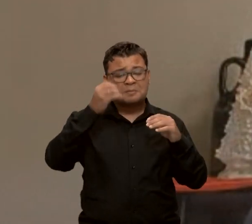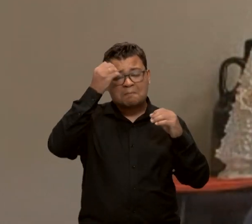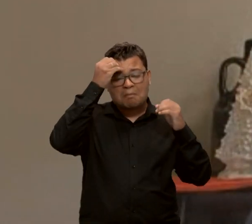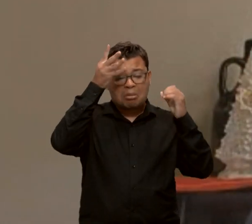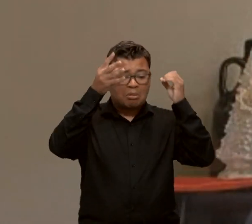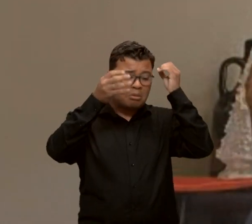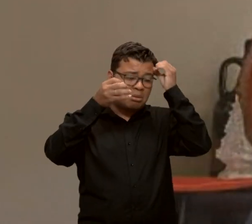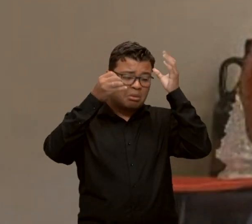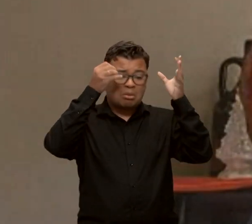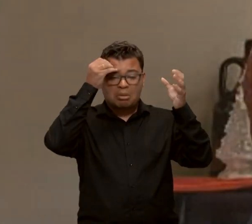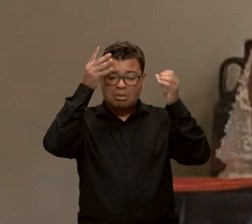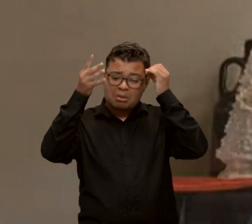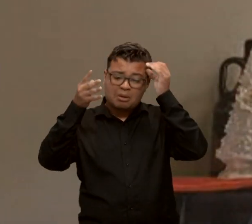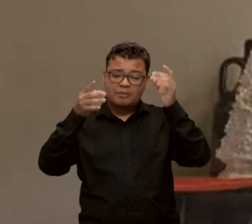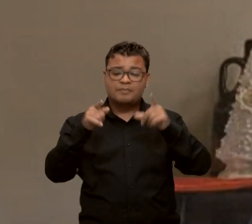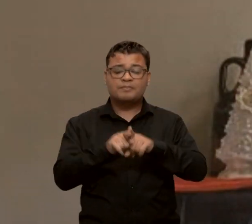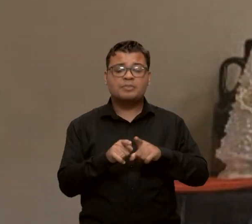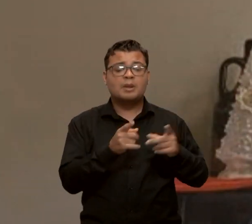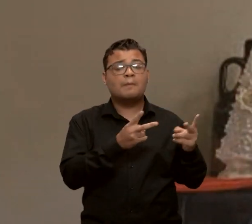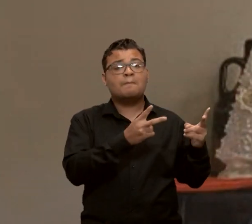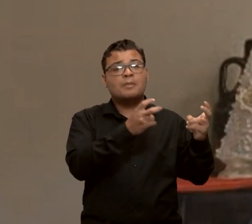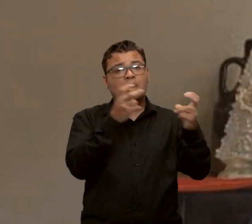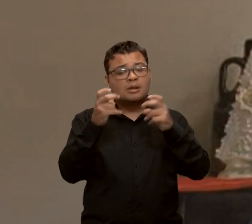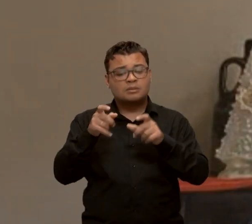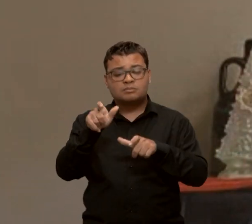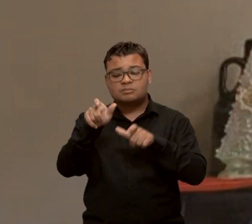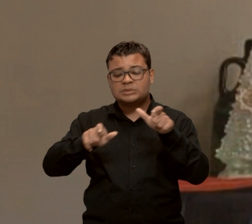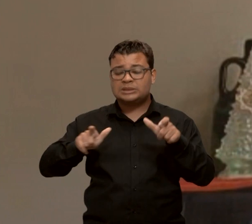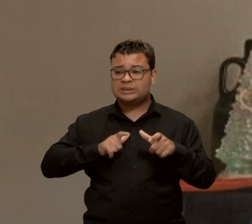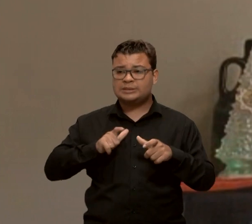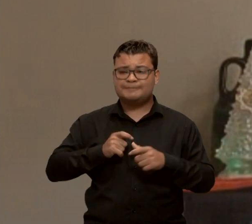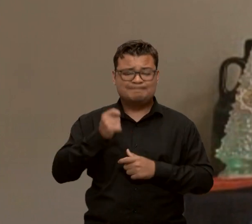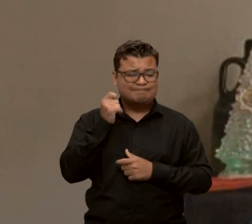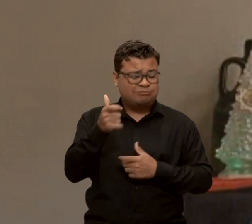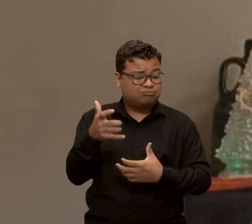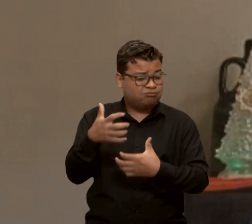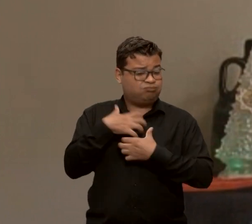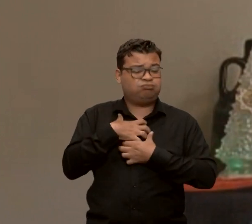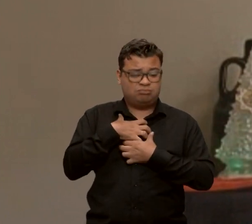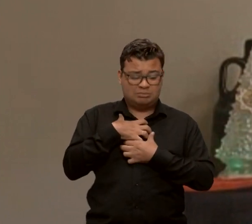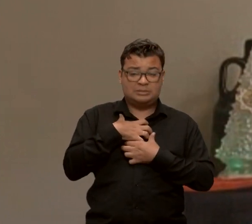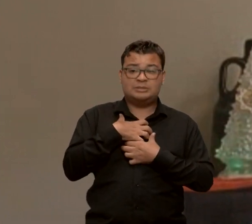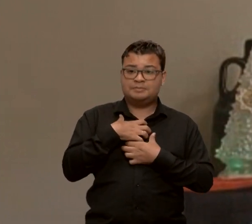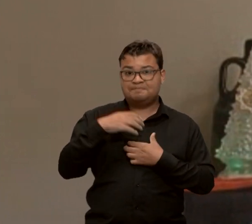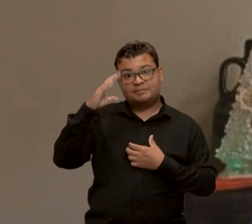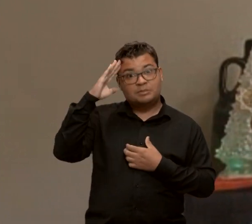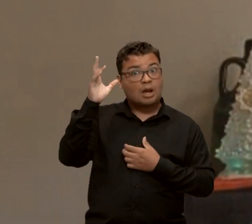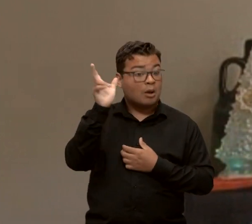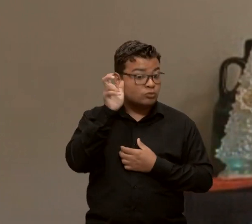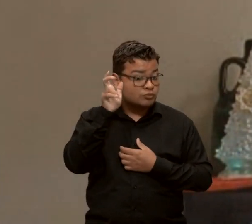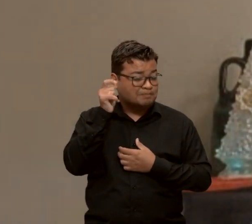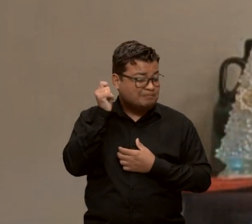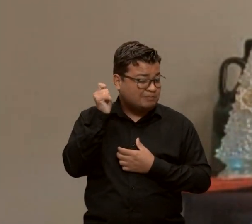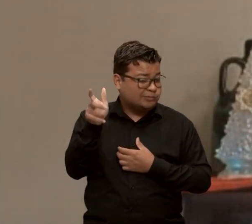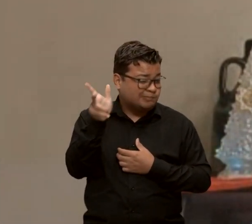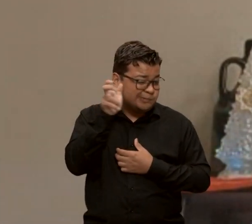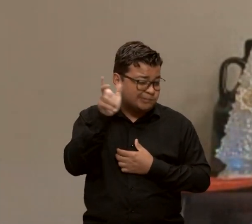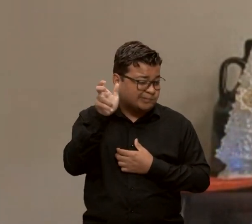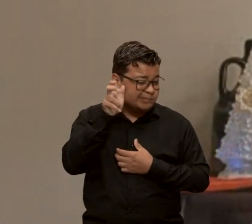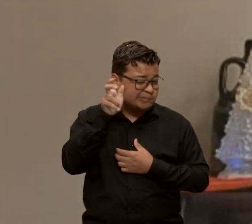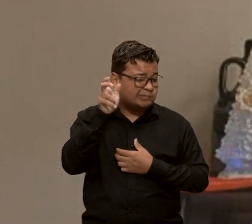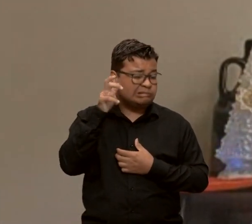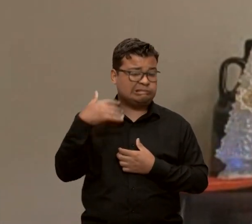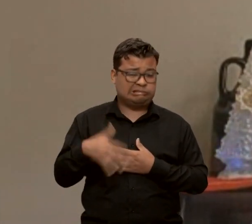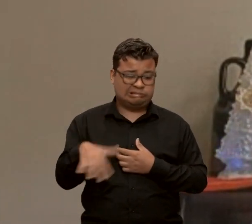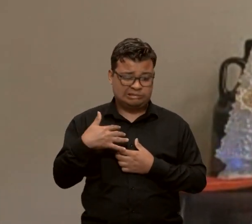dificultosa, percebendo as pessoas com muita sensibilidade, até mesmo auditiva. Então, agora, eu acho que todo mundo consegue entender